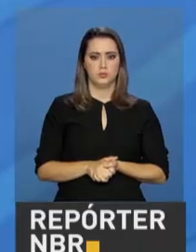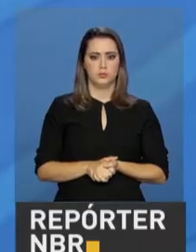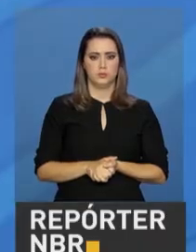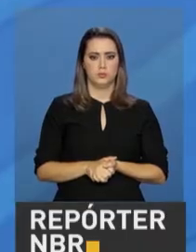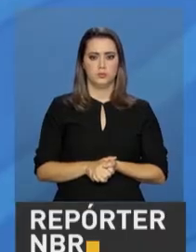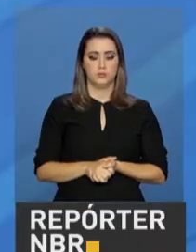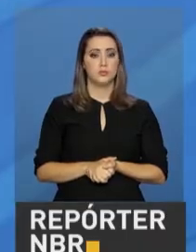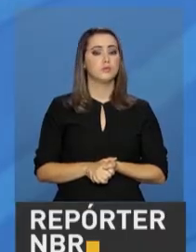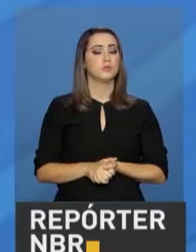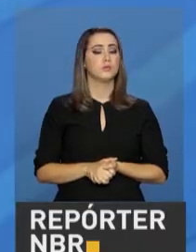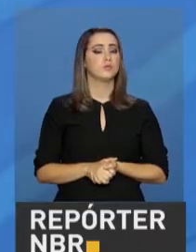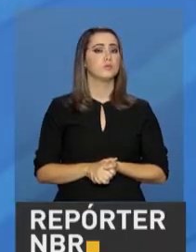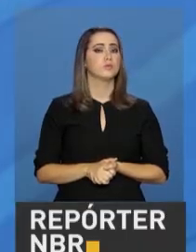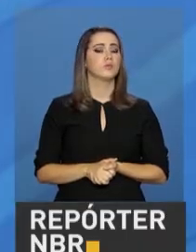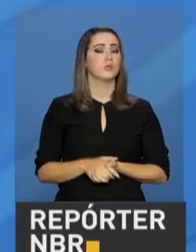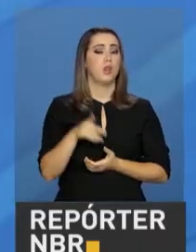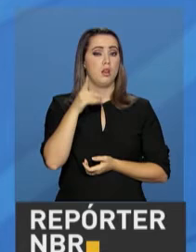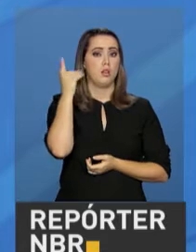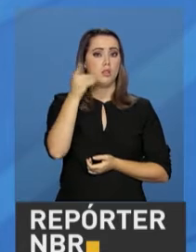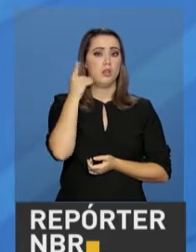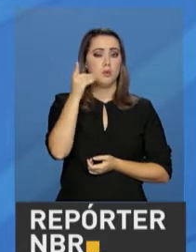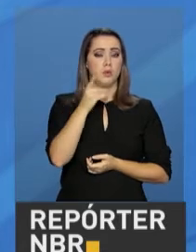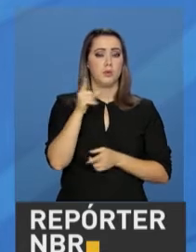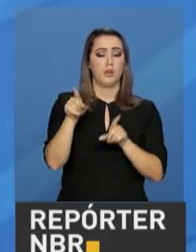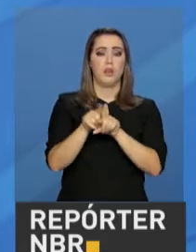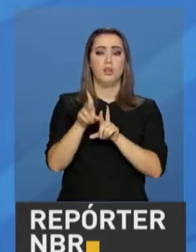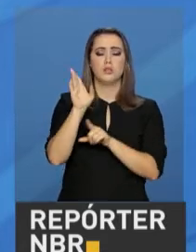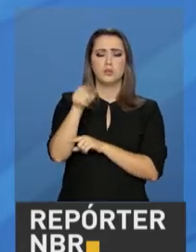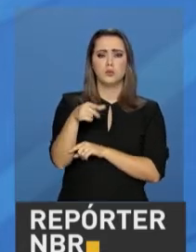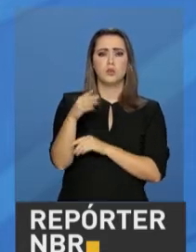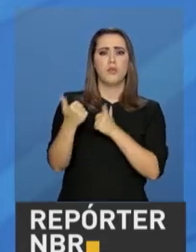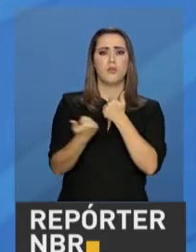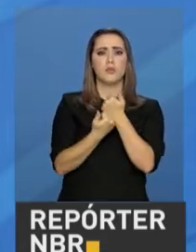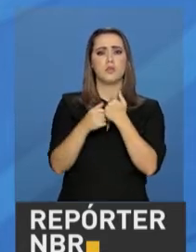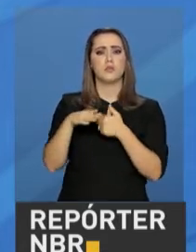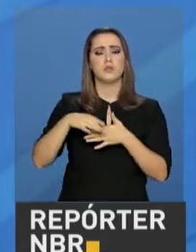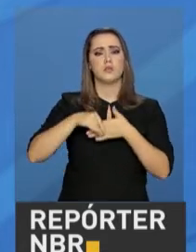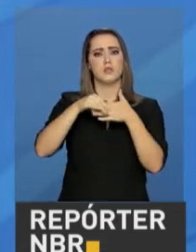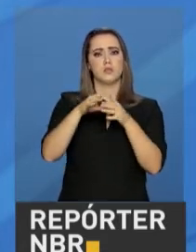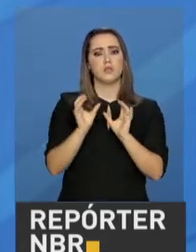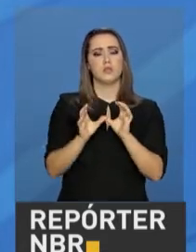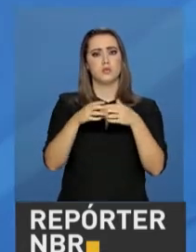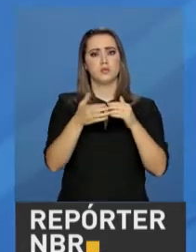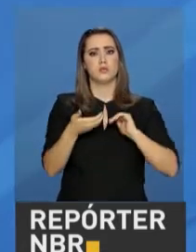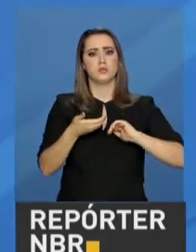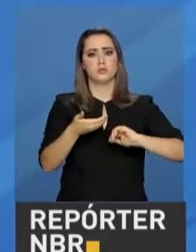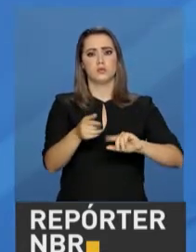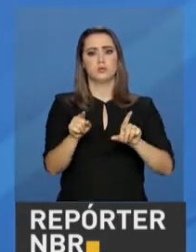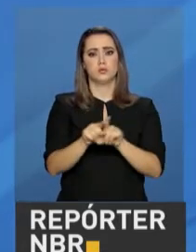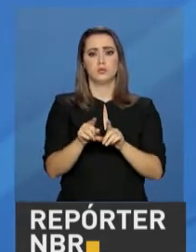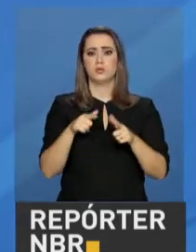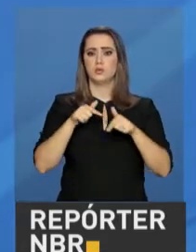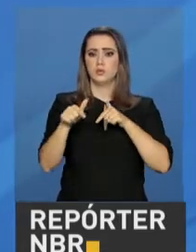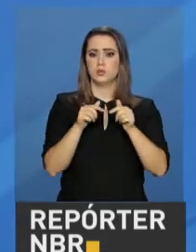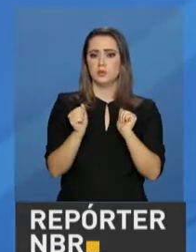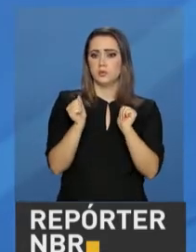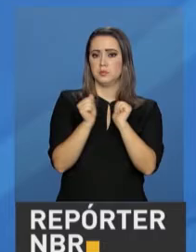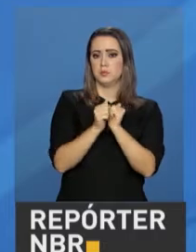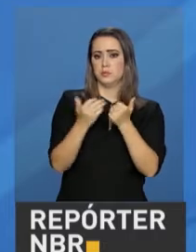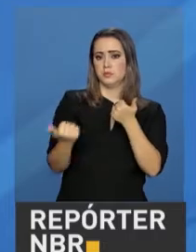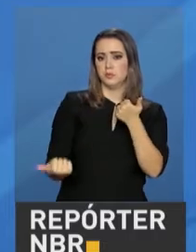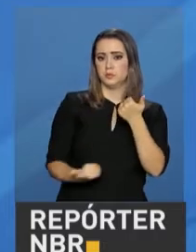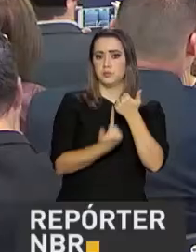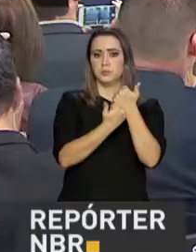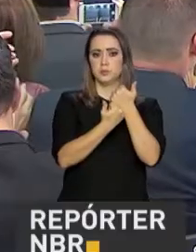Deputado pelo PMDB do Mato Grosso do Sul, Carlos Marum era vice-líder do governo na Câmara dos Deputados e vai ocupar a vaga de